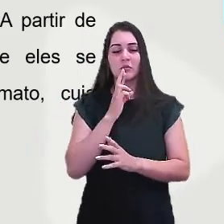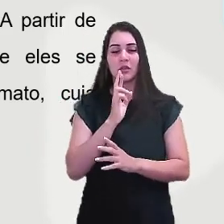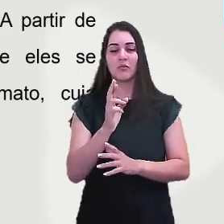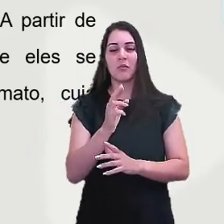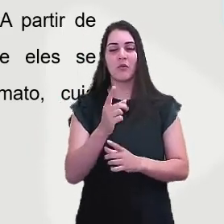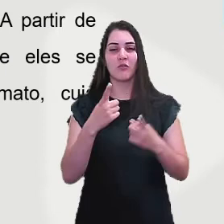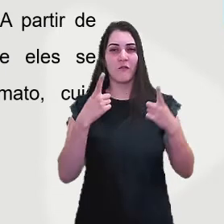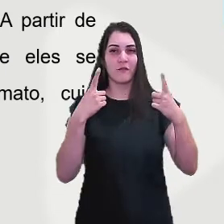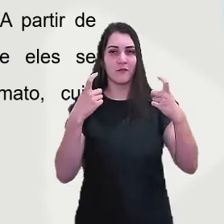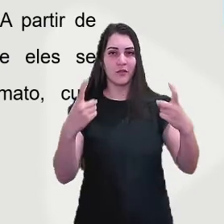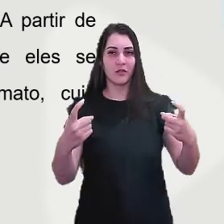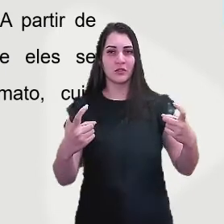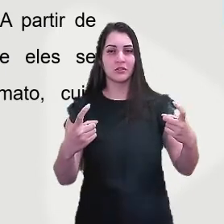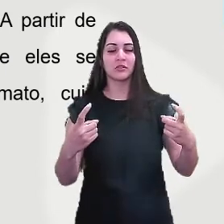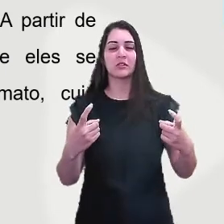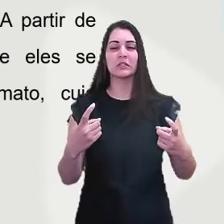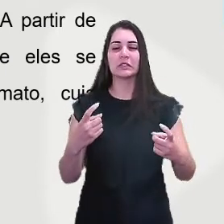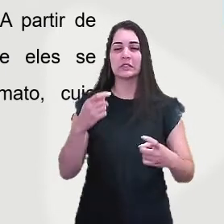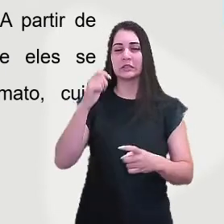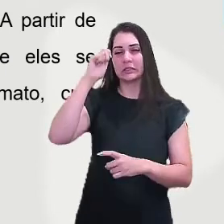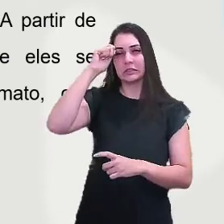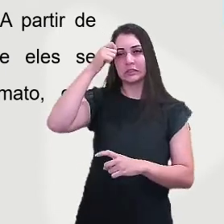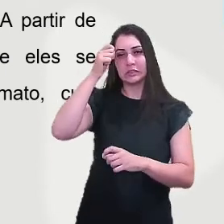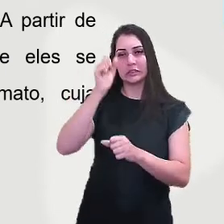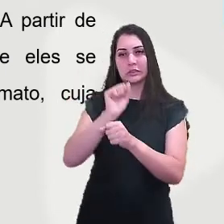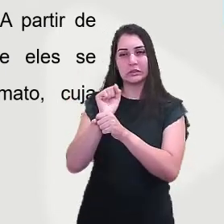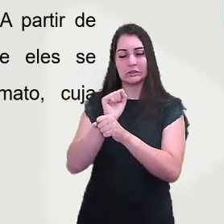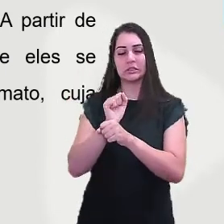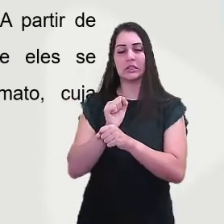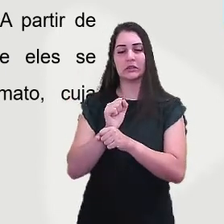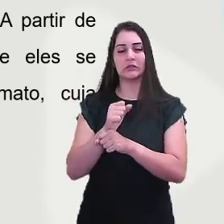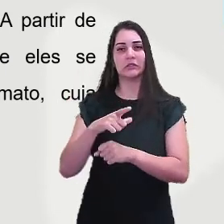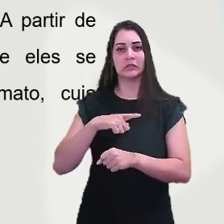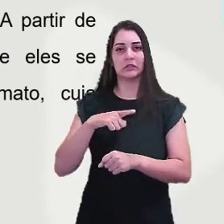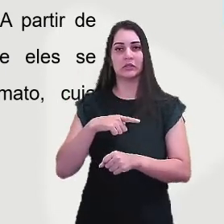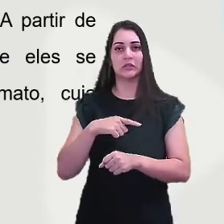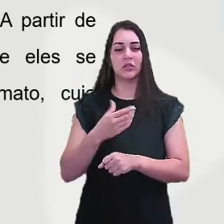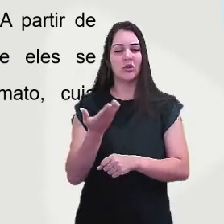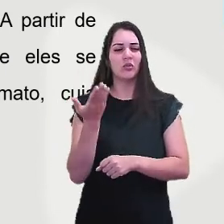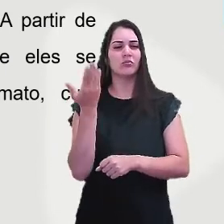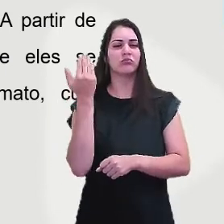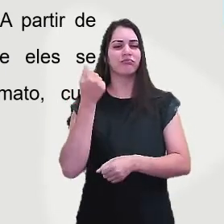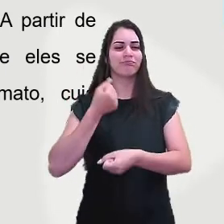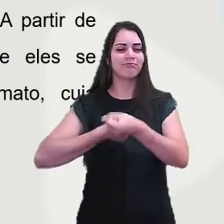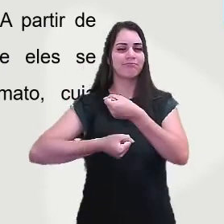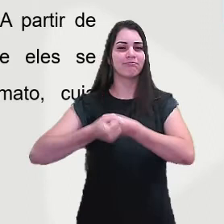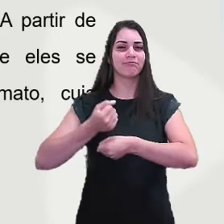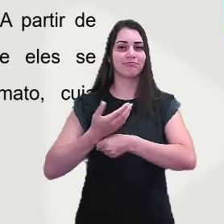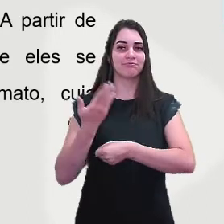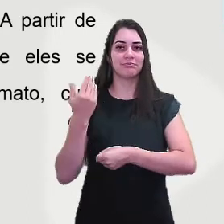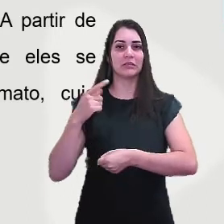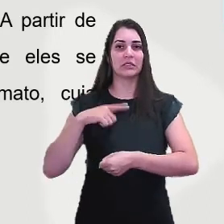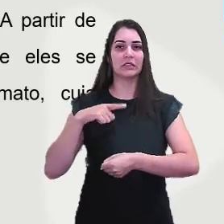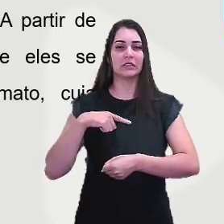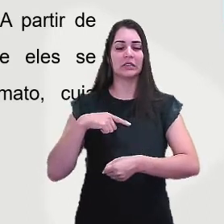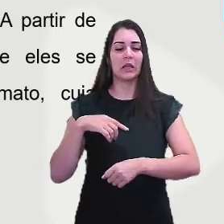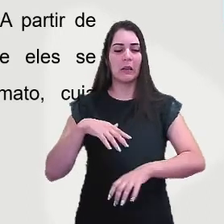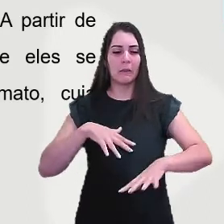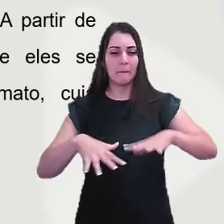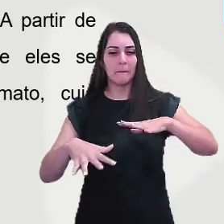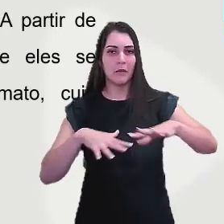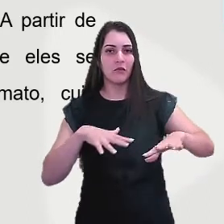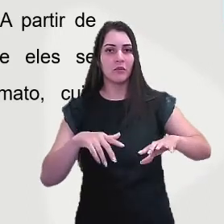escravizados eram submetidos em tempos colonial e imperial no Brasil, a partir de golpes e movimentos